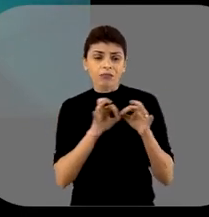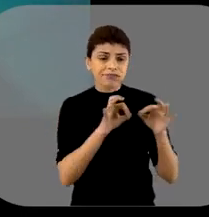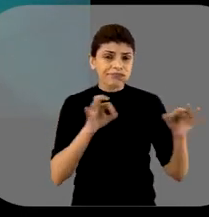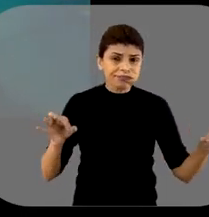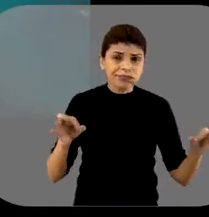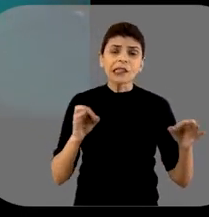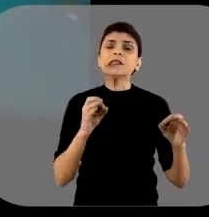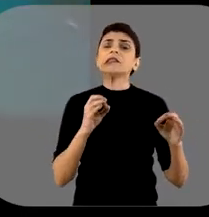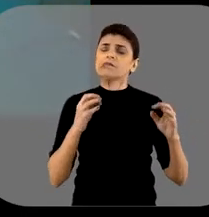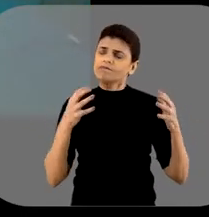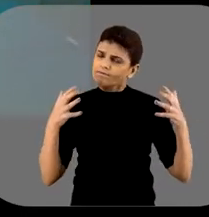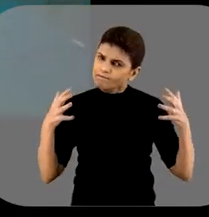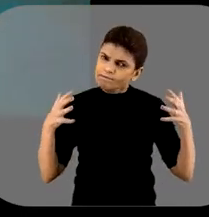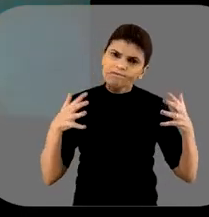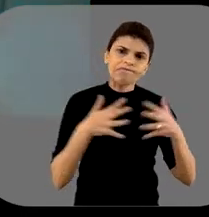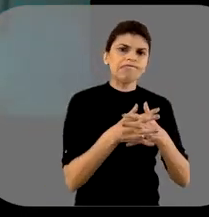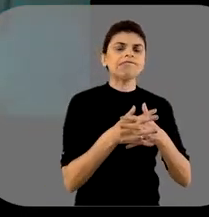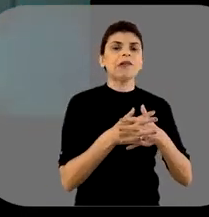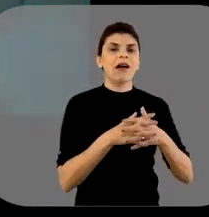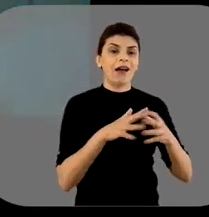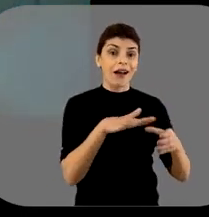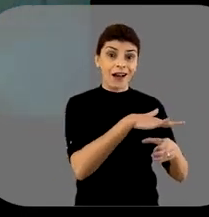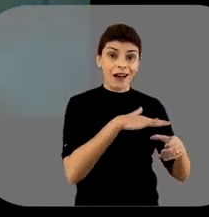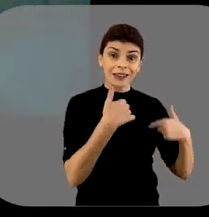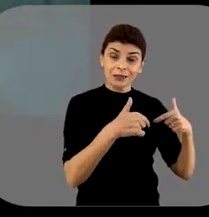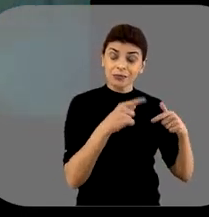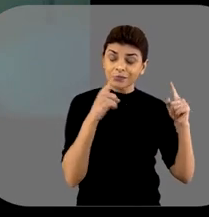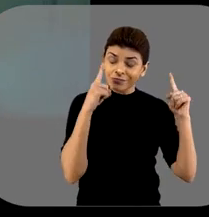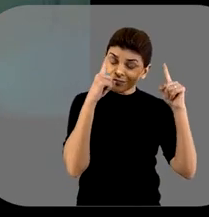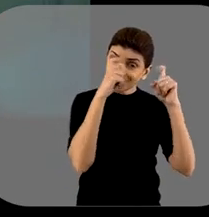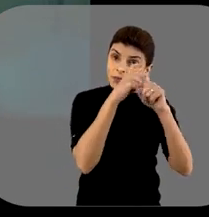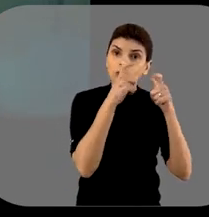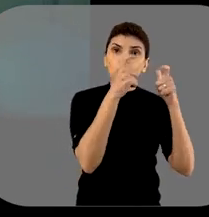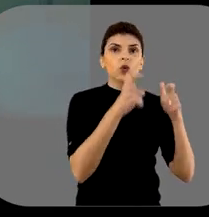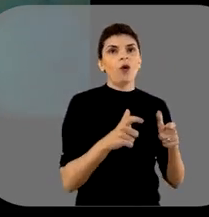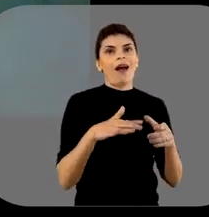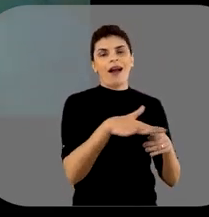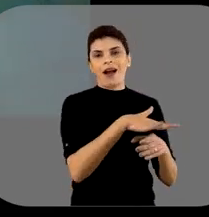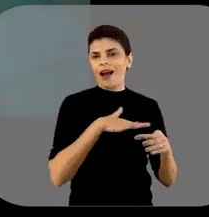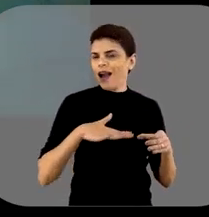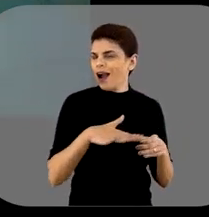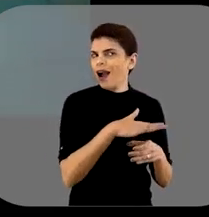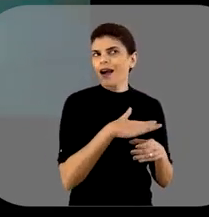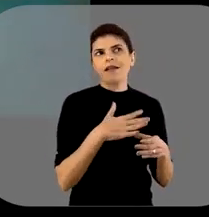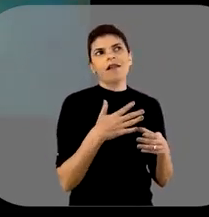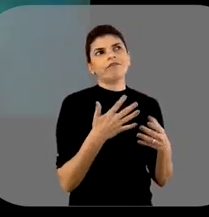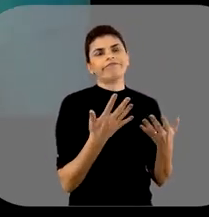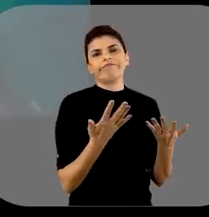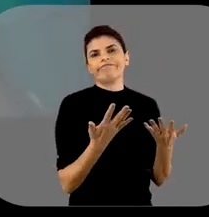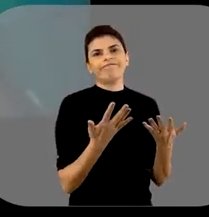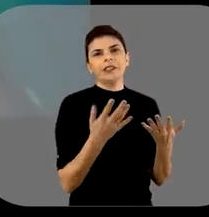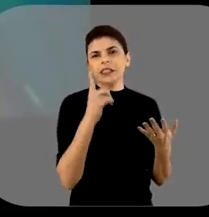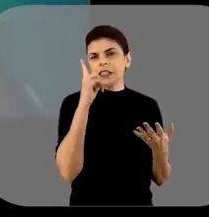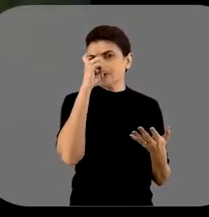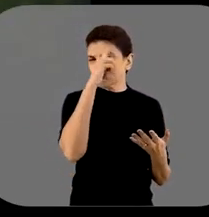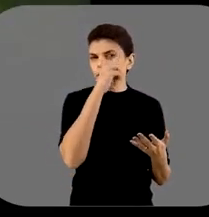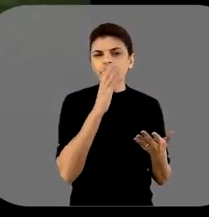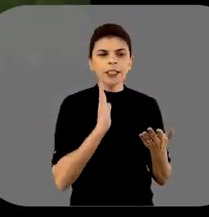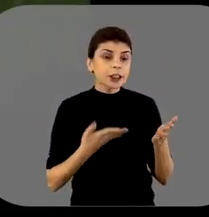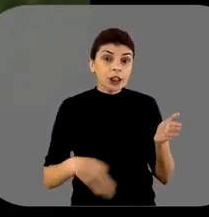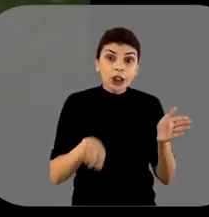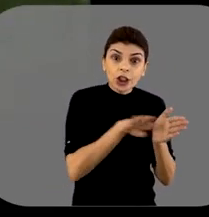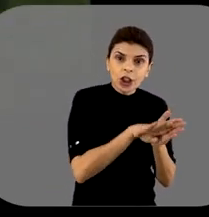né? As áreas que a gente trabalha, que elas são muito difíceis. Elas são áreas de muito difícil